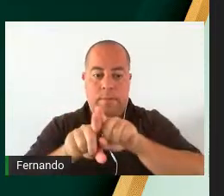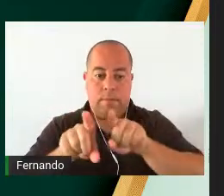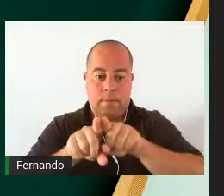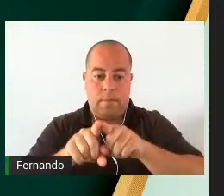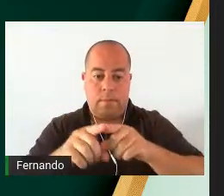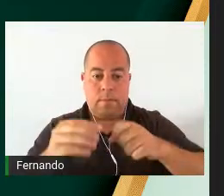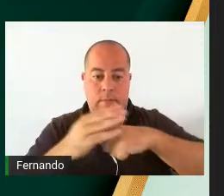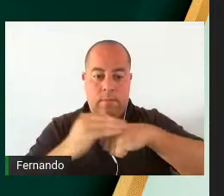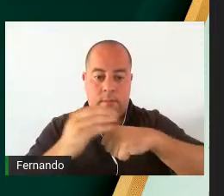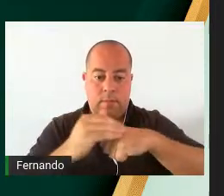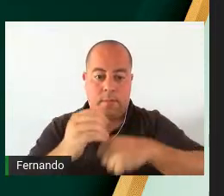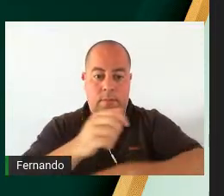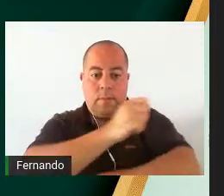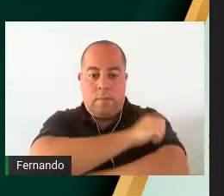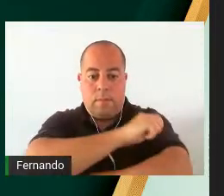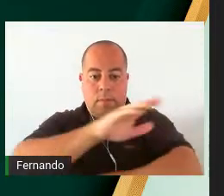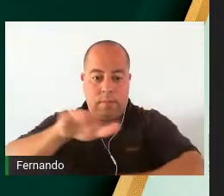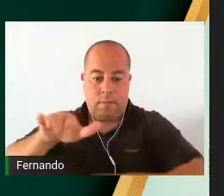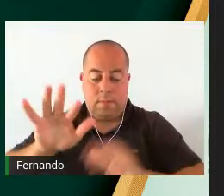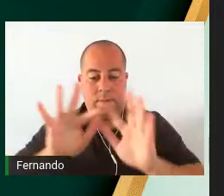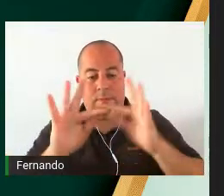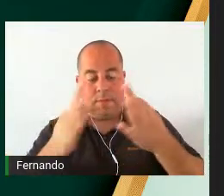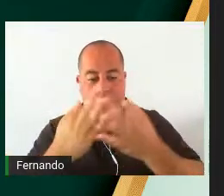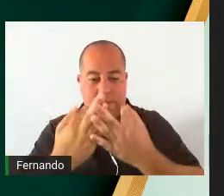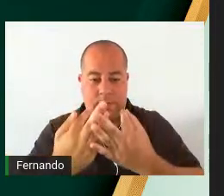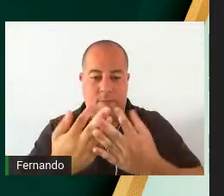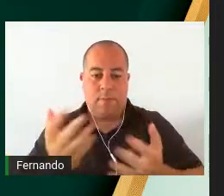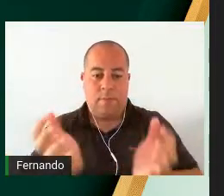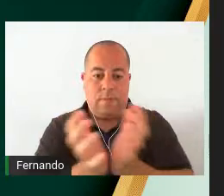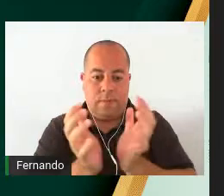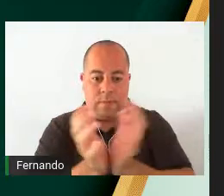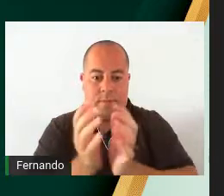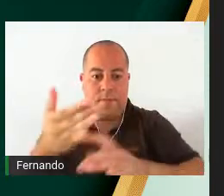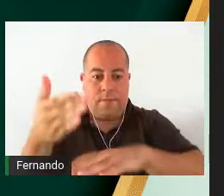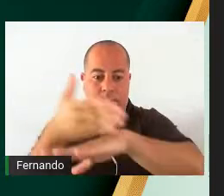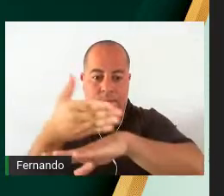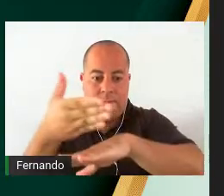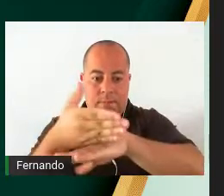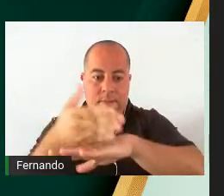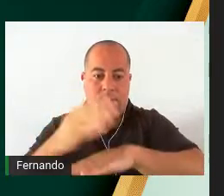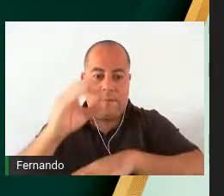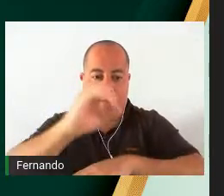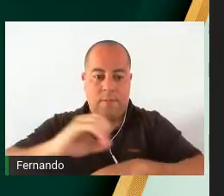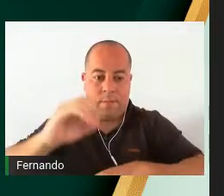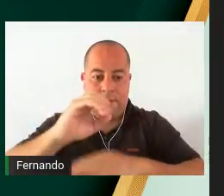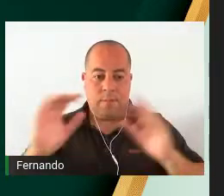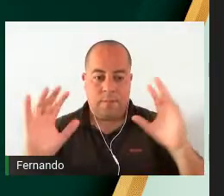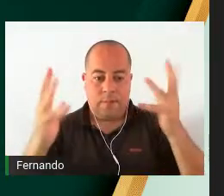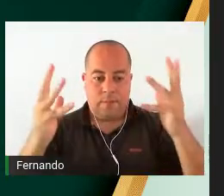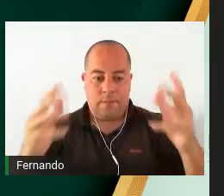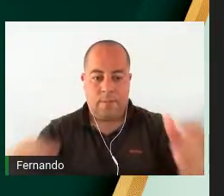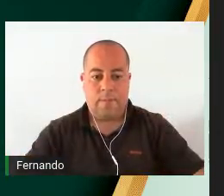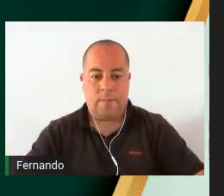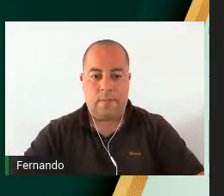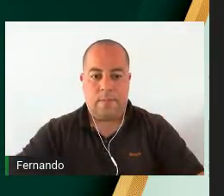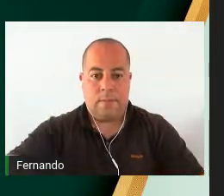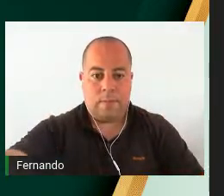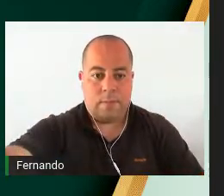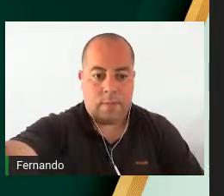queridos alunos, seus familiares e aos demais colegas presentes, que tenhamos um ótimo evento. O